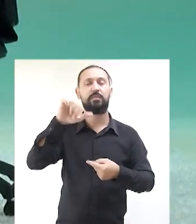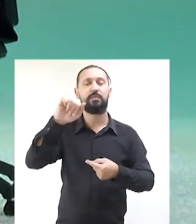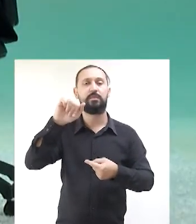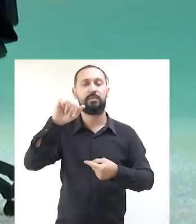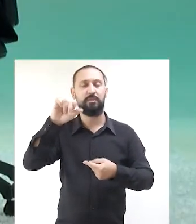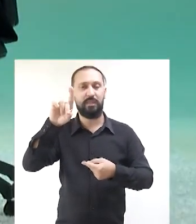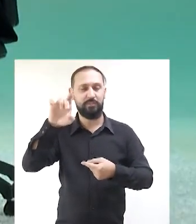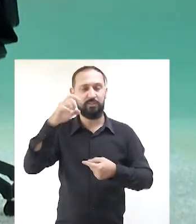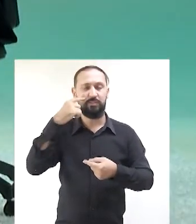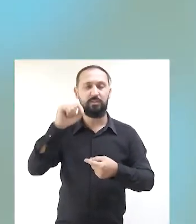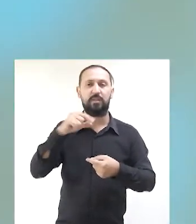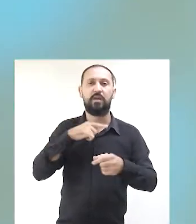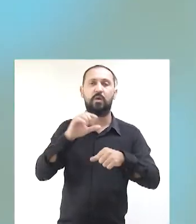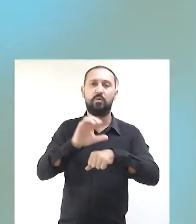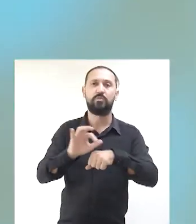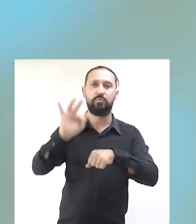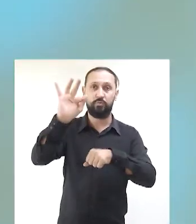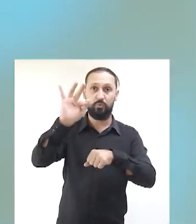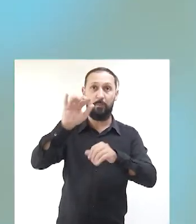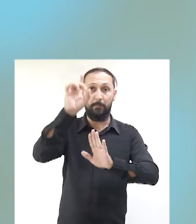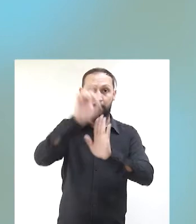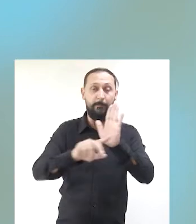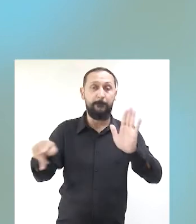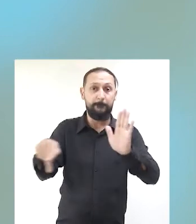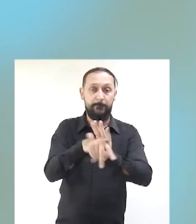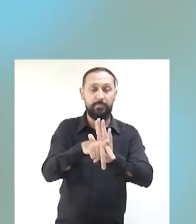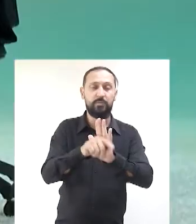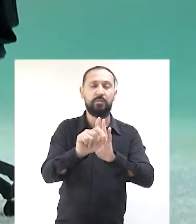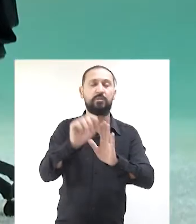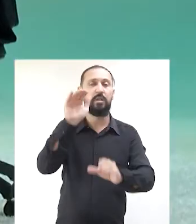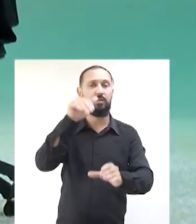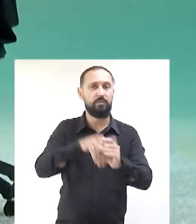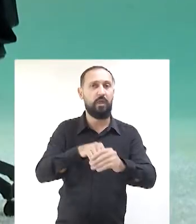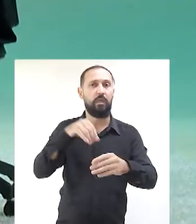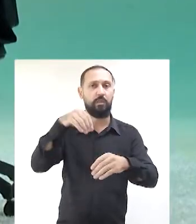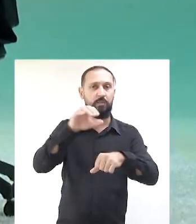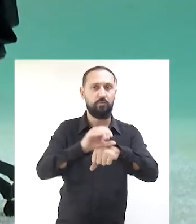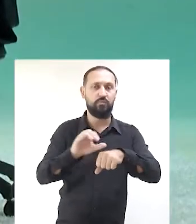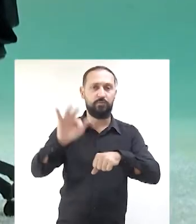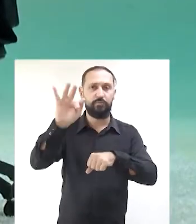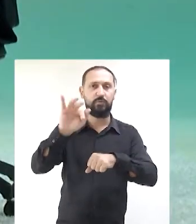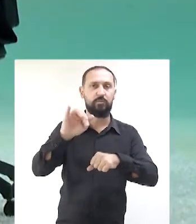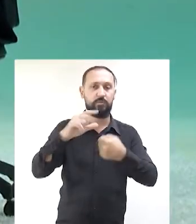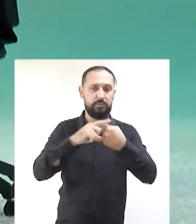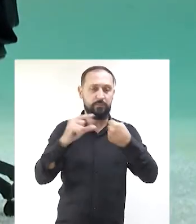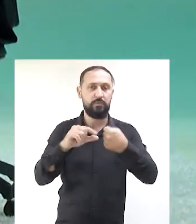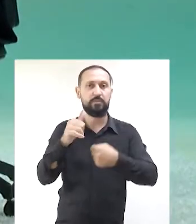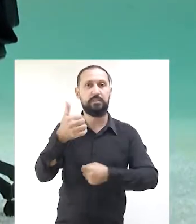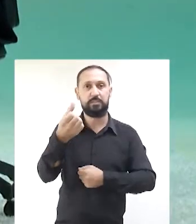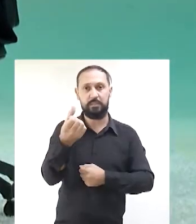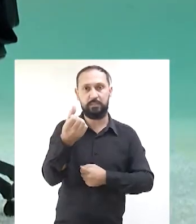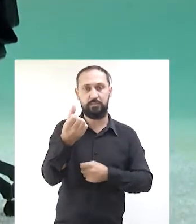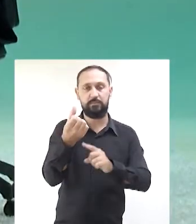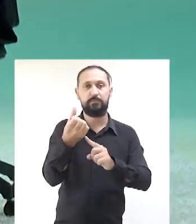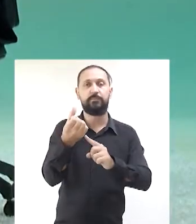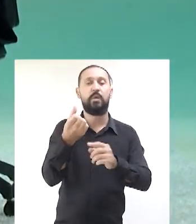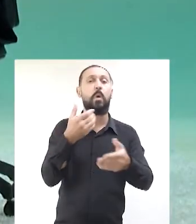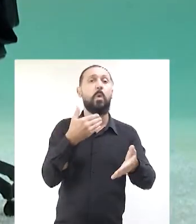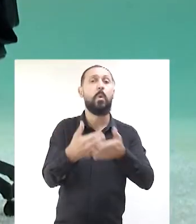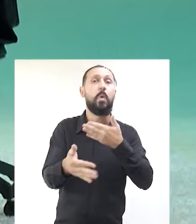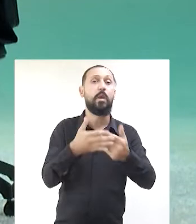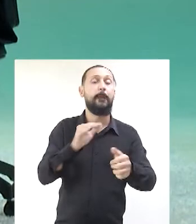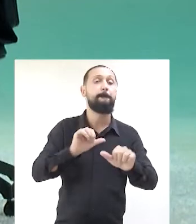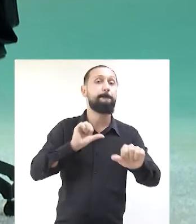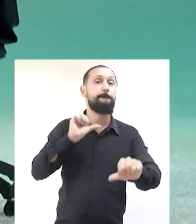Esse é um princípio do direito eleitoral. Do direito eleitoral. Está previsto na Constituição Federal, né? O artigo 16 da Constituição ele fala o seguinte: